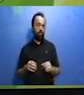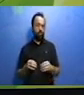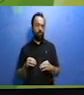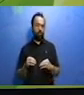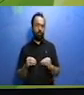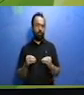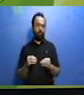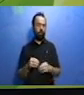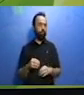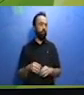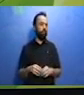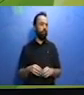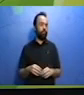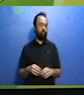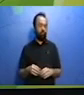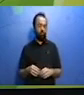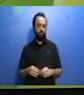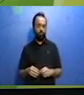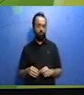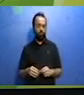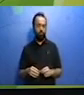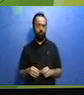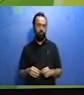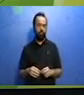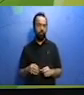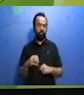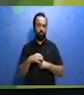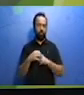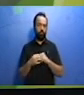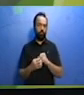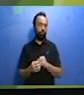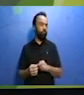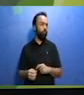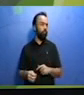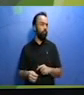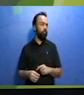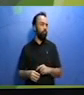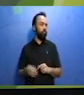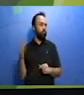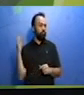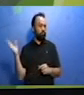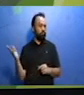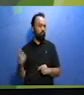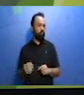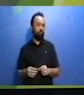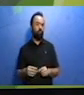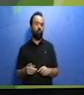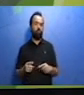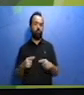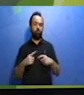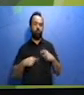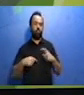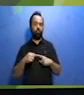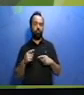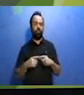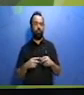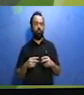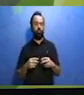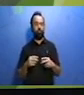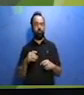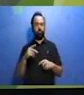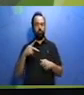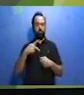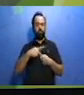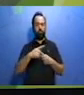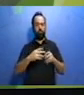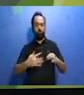de hidrocarboneto que forma o petróleo. Aqui nós temos alguns produtos, né, derivados do